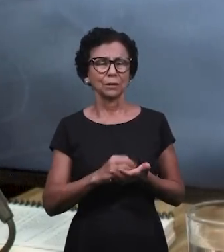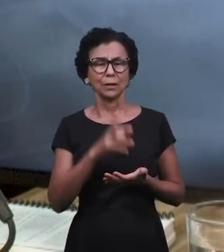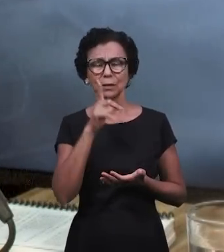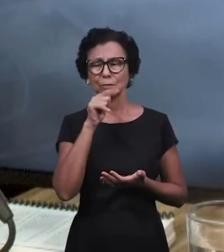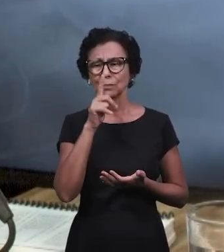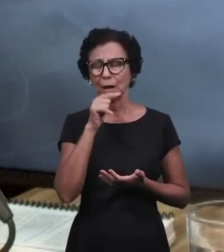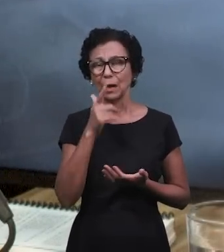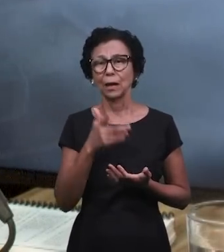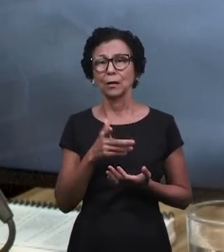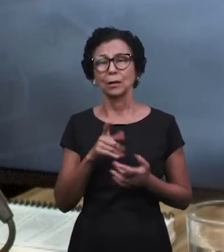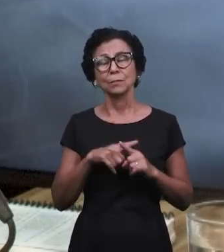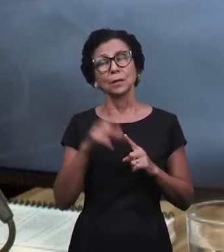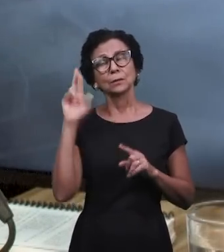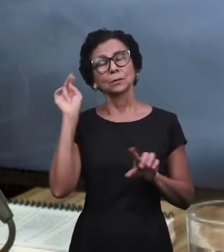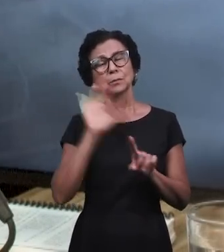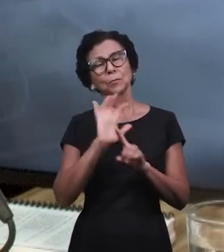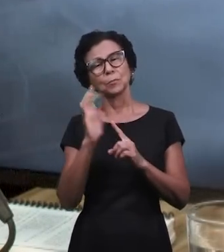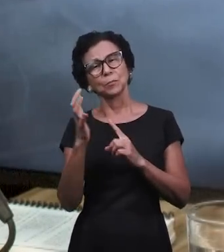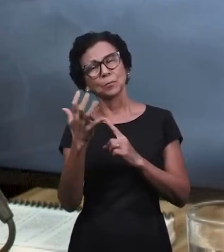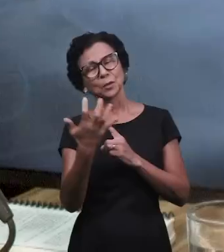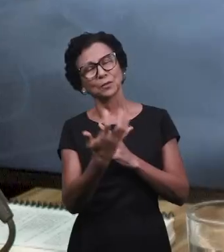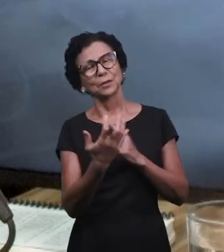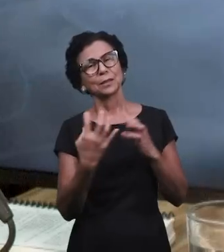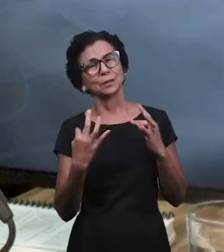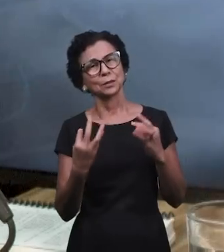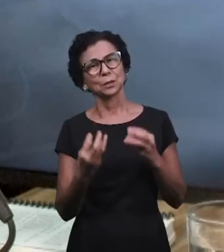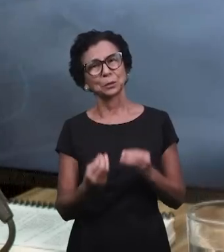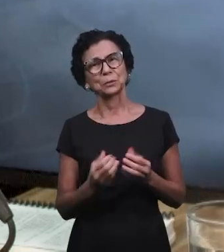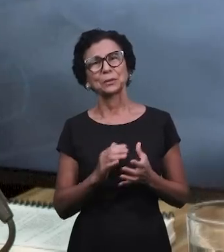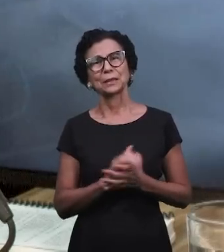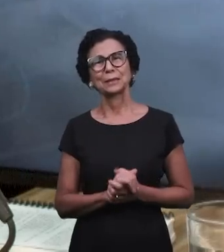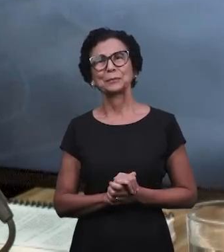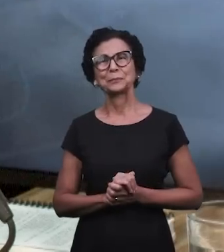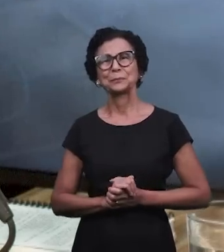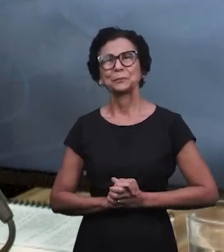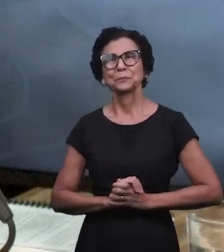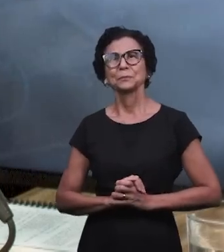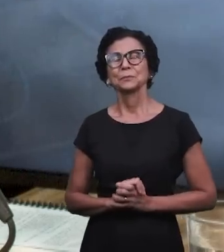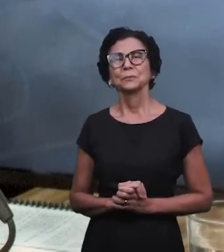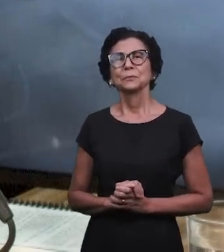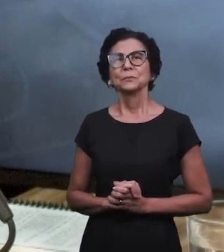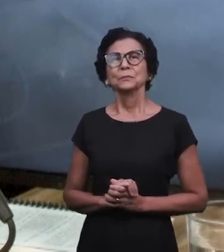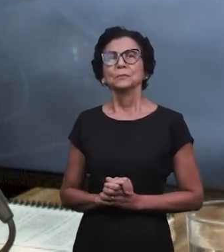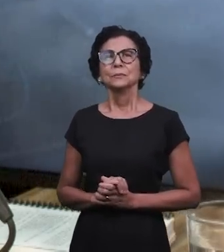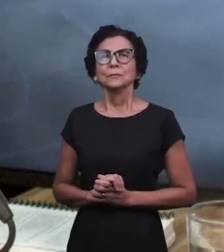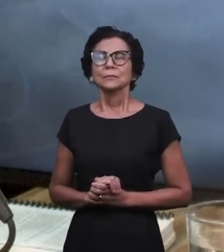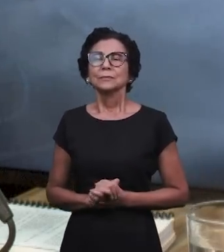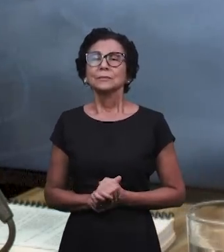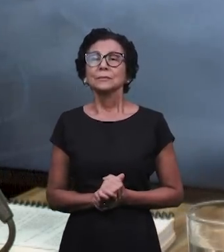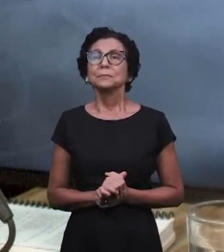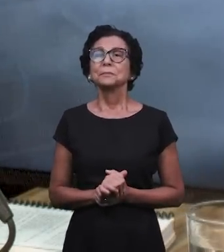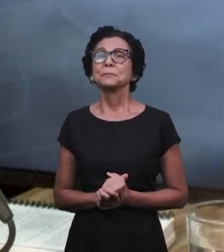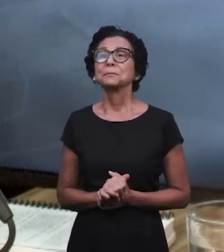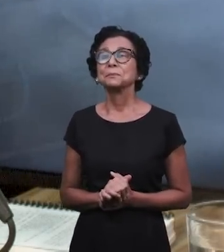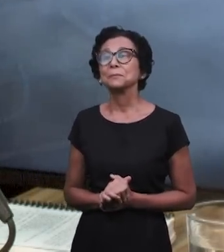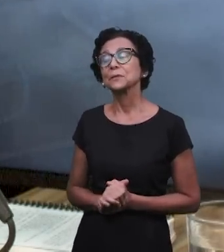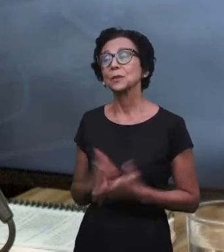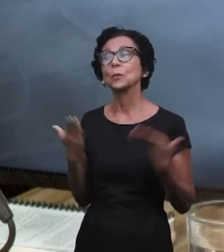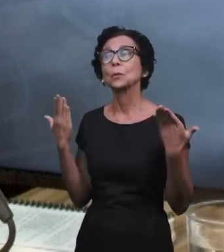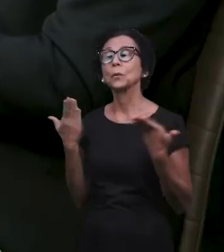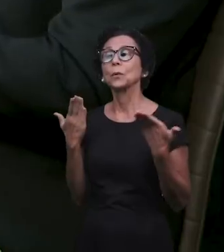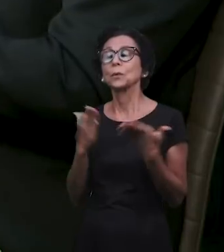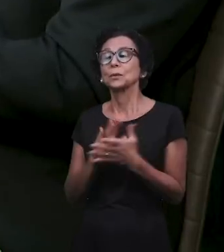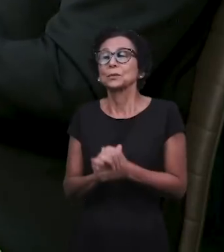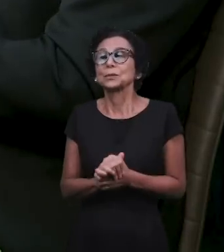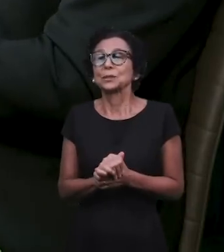a provisão para o seu povo. Queria aqui passar para os pastores quais os tesouros escondidos nós vamos encontrar